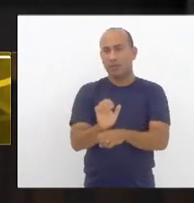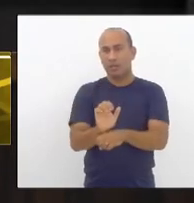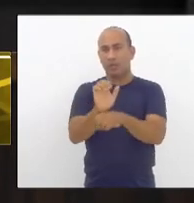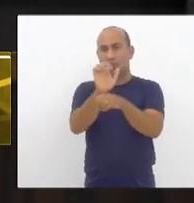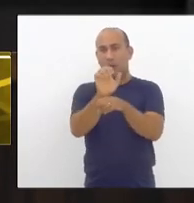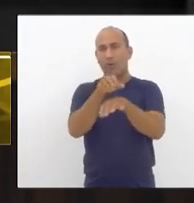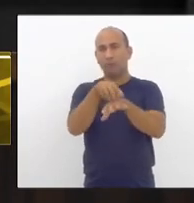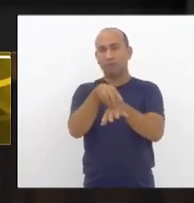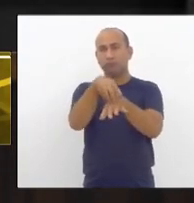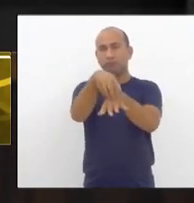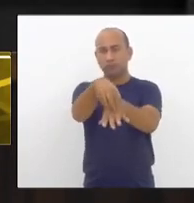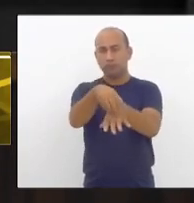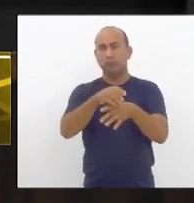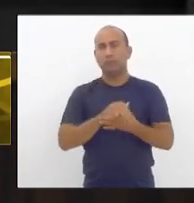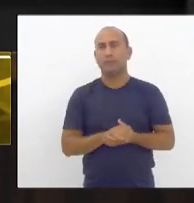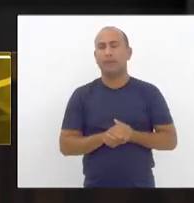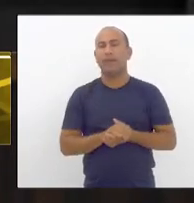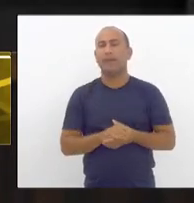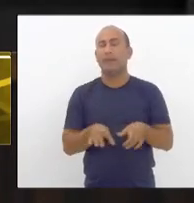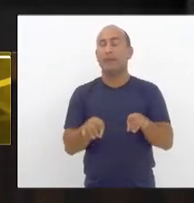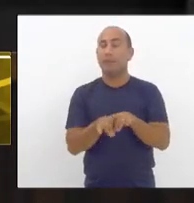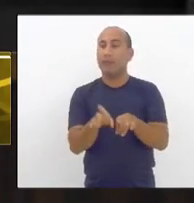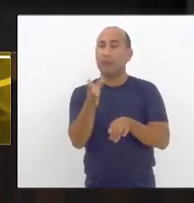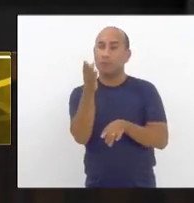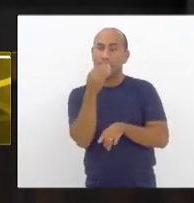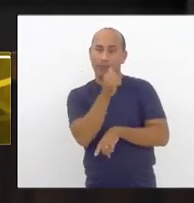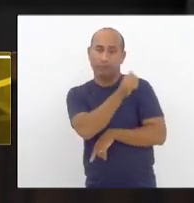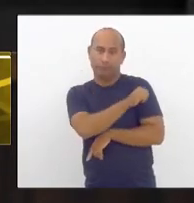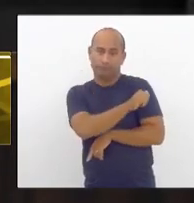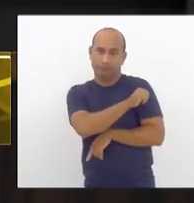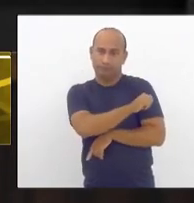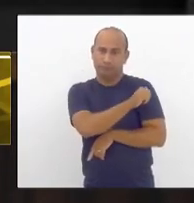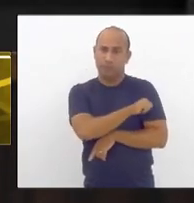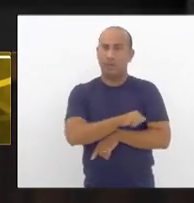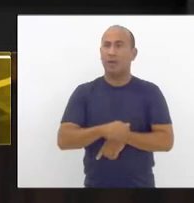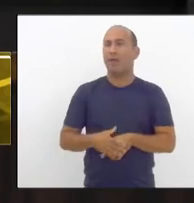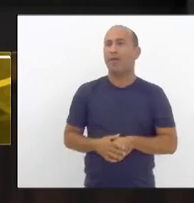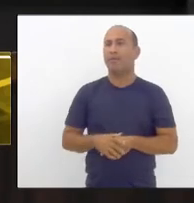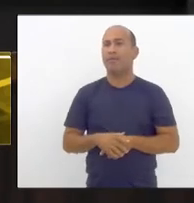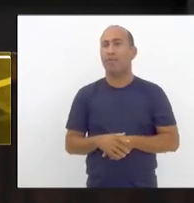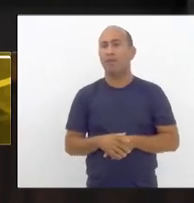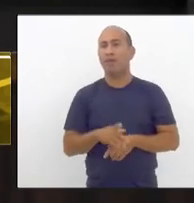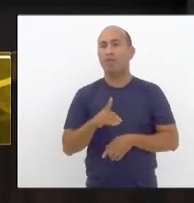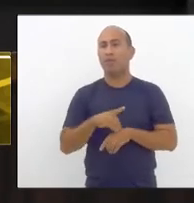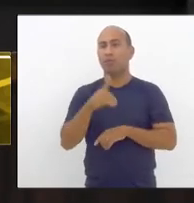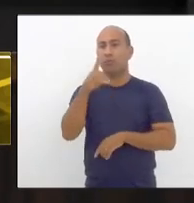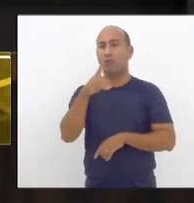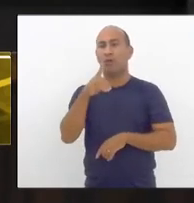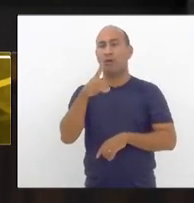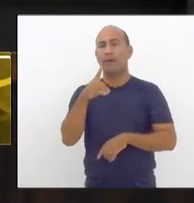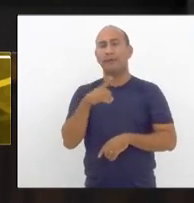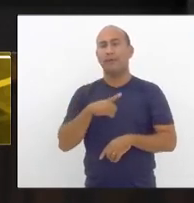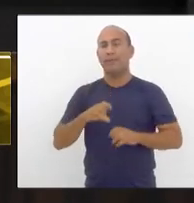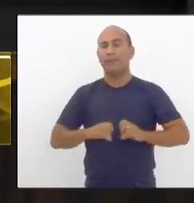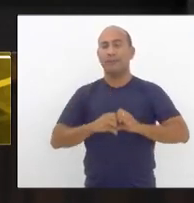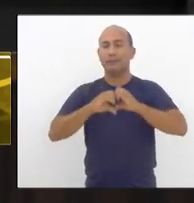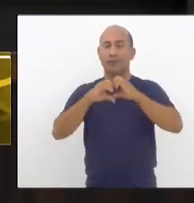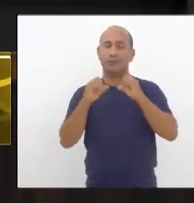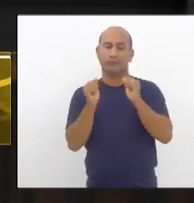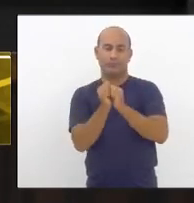turismo além da Gastronomia carioca Dr Fernando Nutri paixão pela sua família